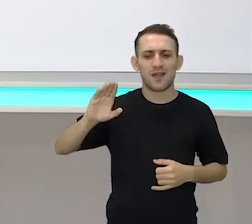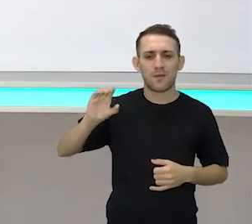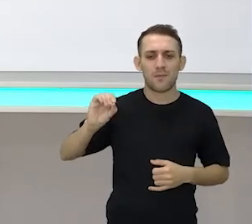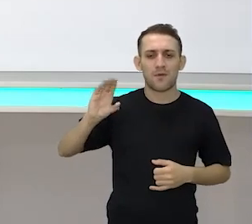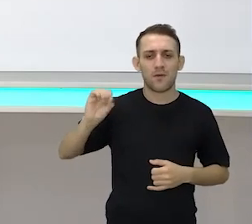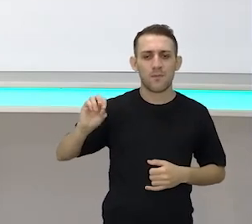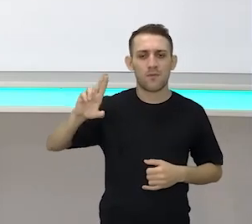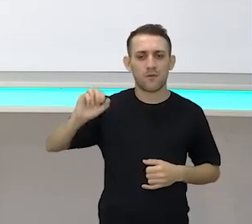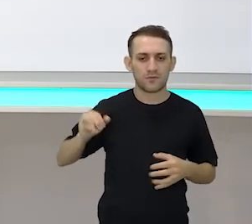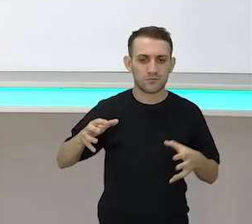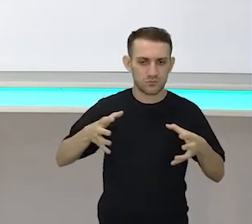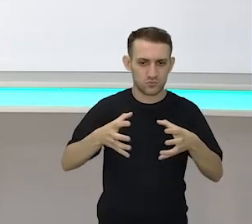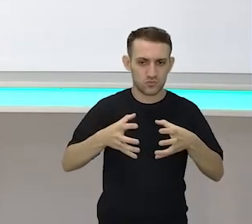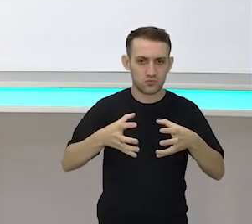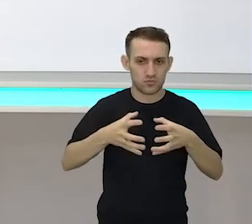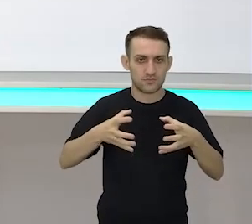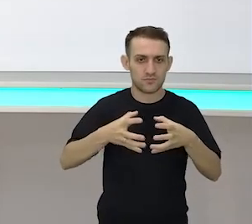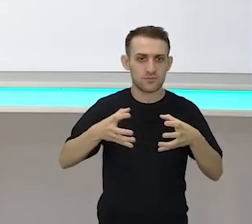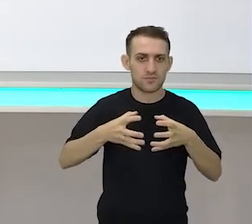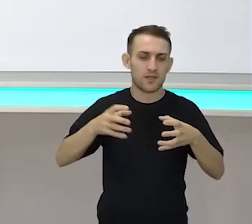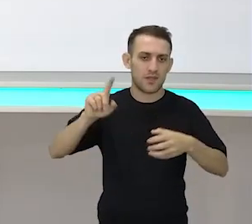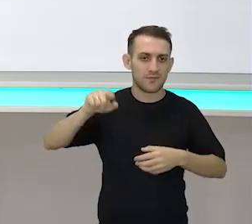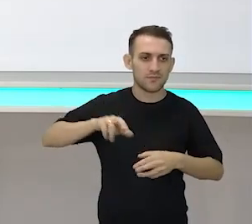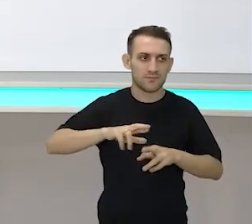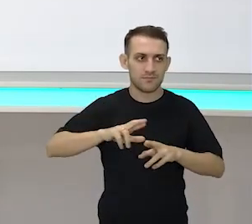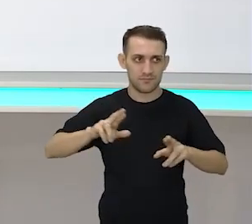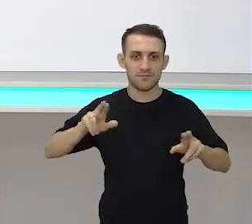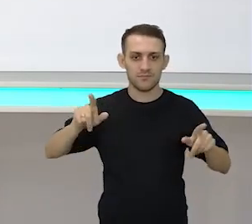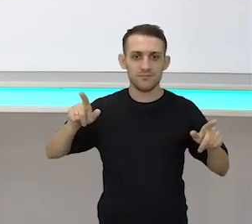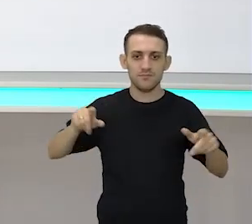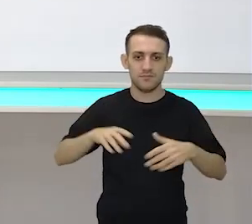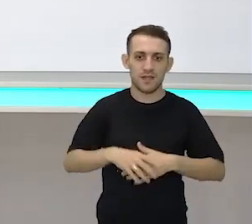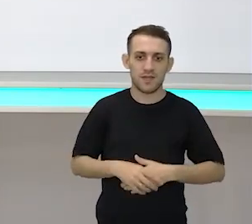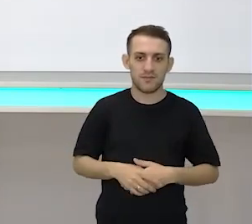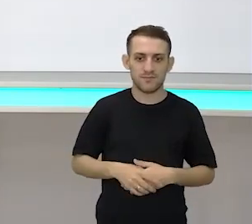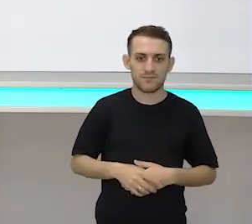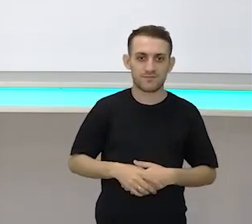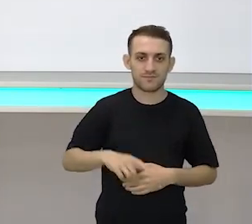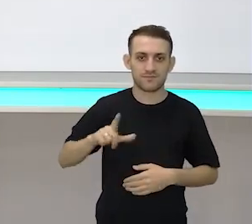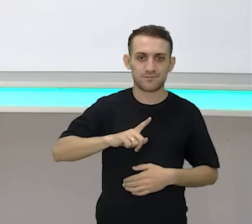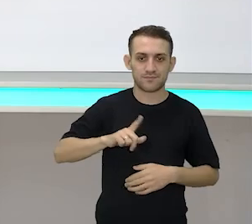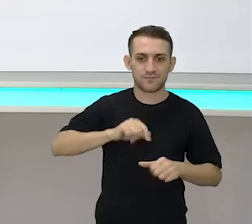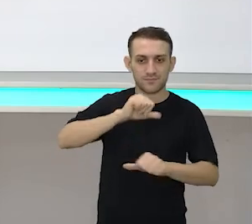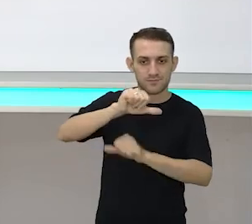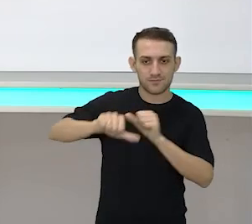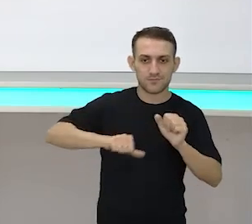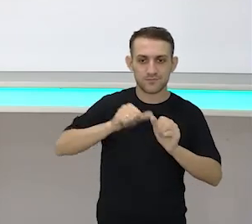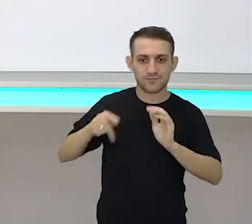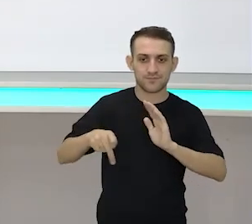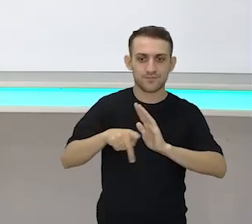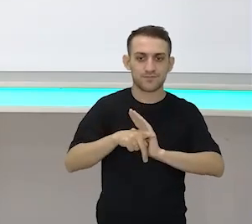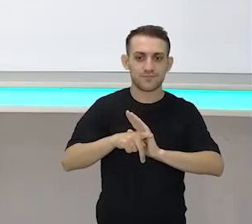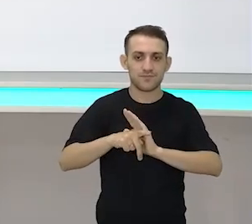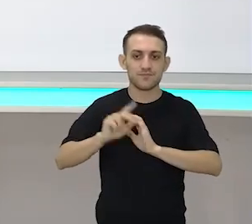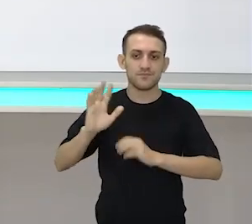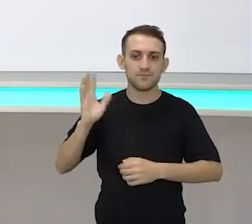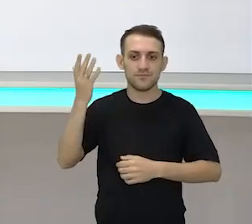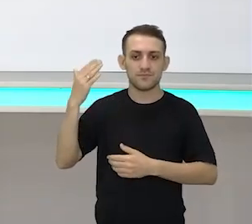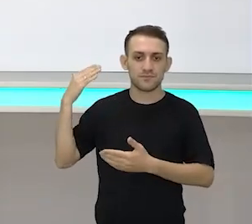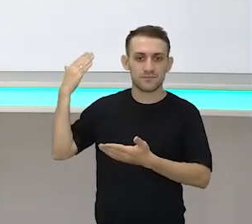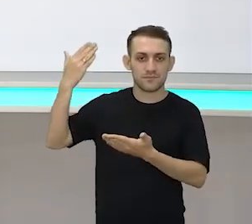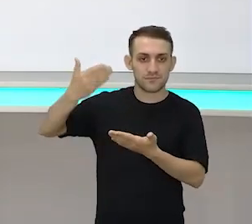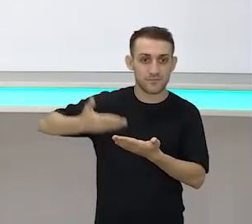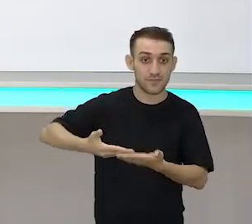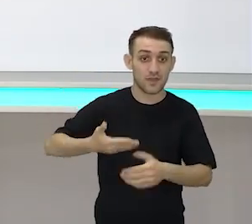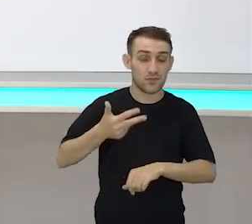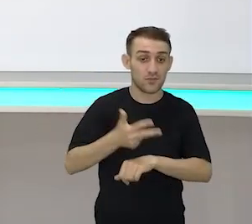mais amorfa, né, sem uma forma muito certa, justamente por essas mudanças aí, né, que foram acontecendo e que no vídeo